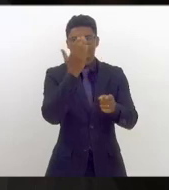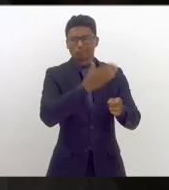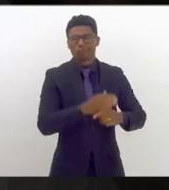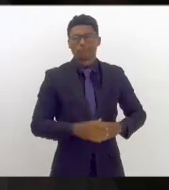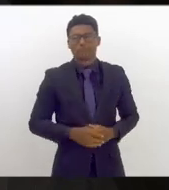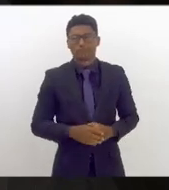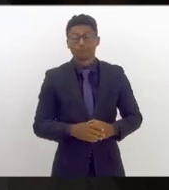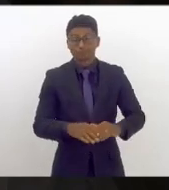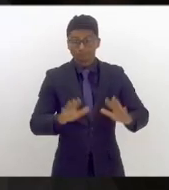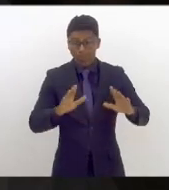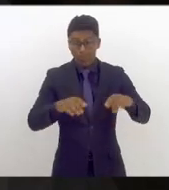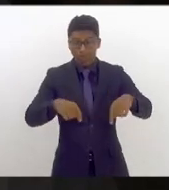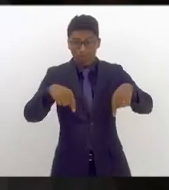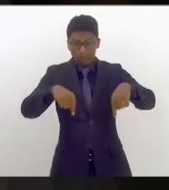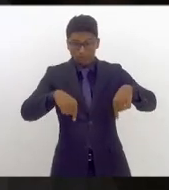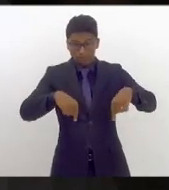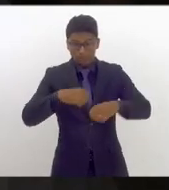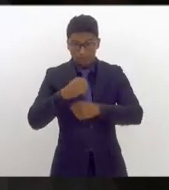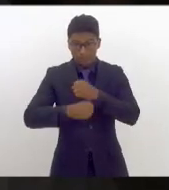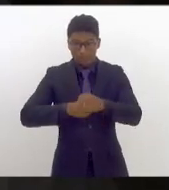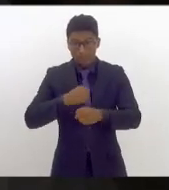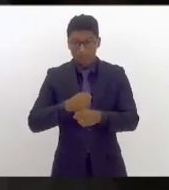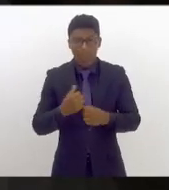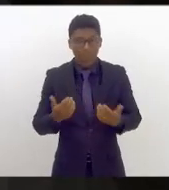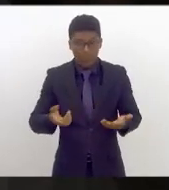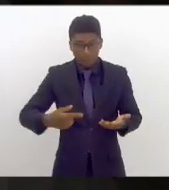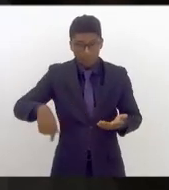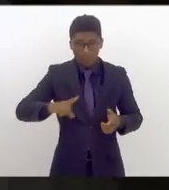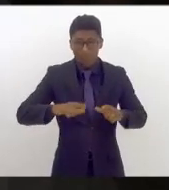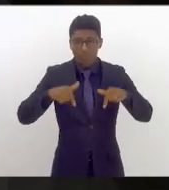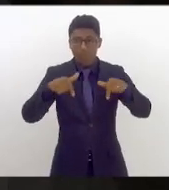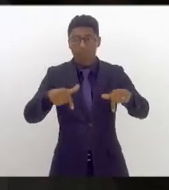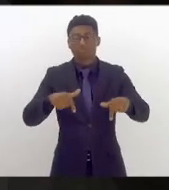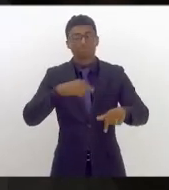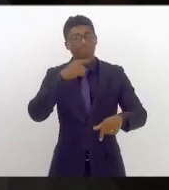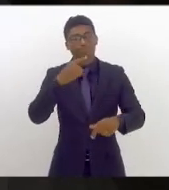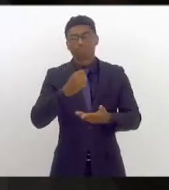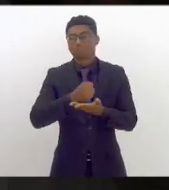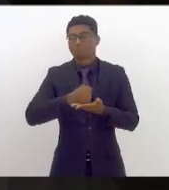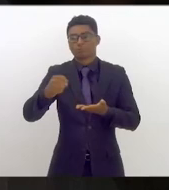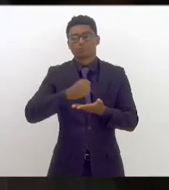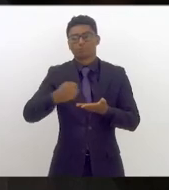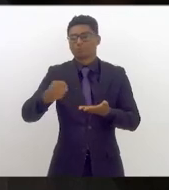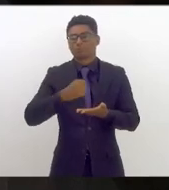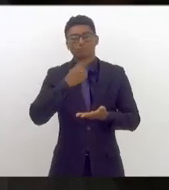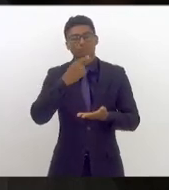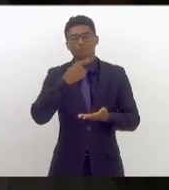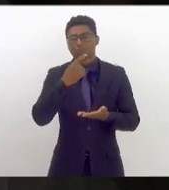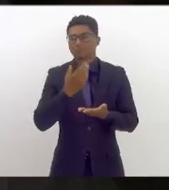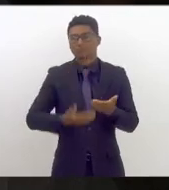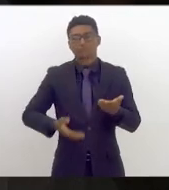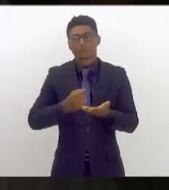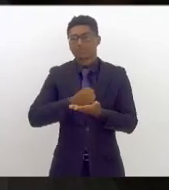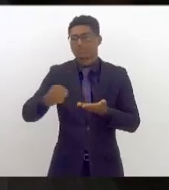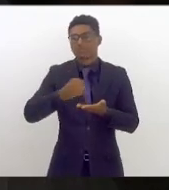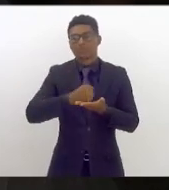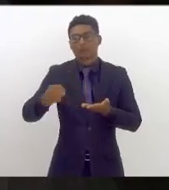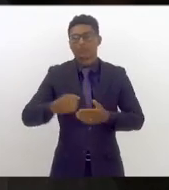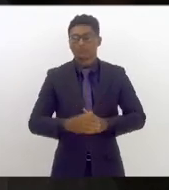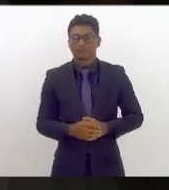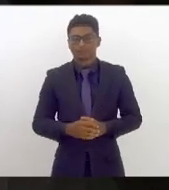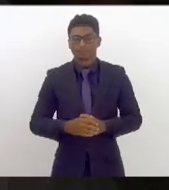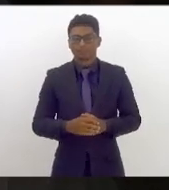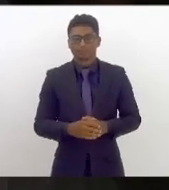Mas nesse ano, não tem mais o que fazer. Já perdemos. Também para facilitar a conta,